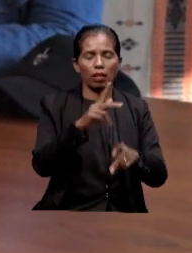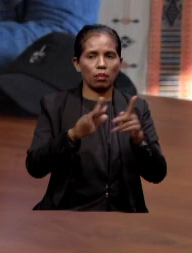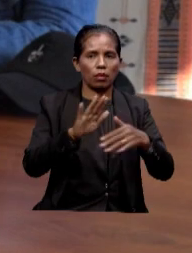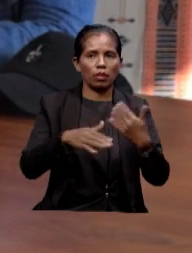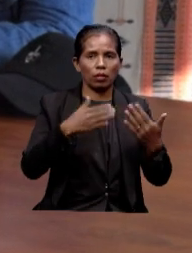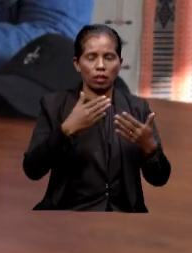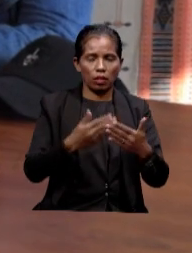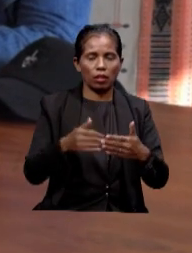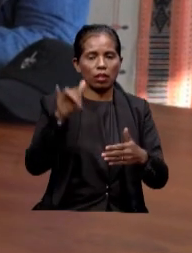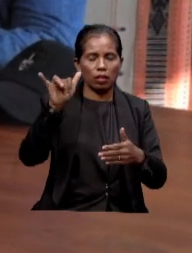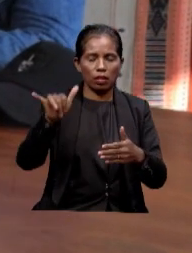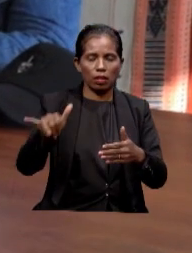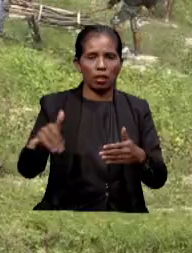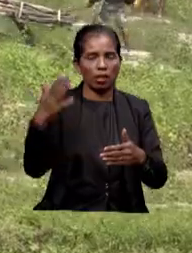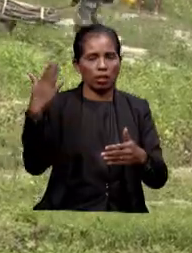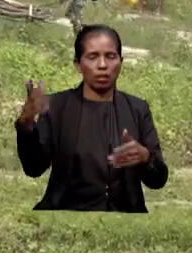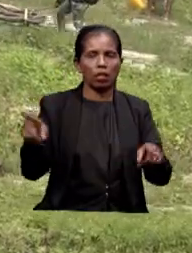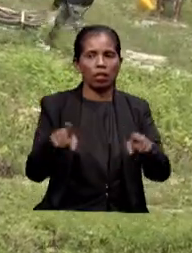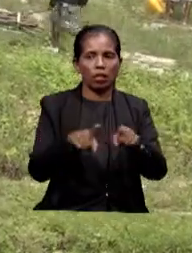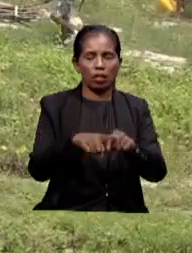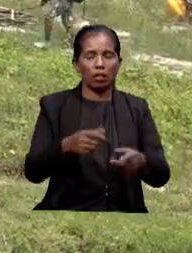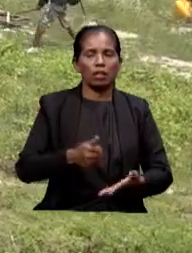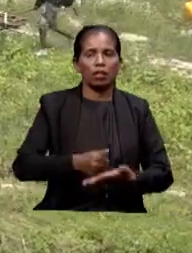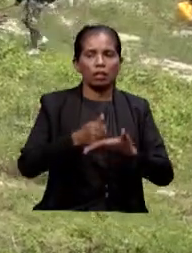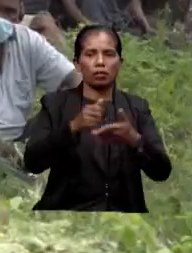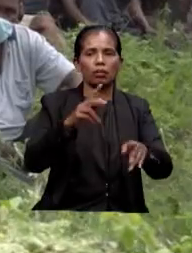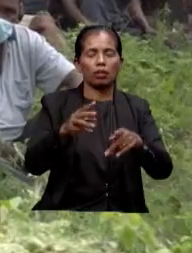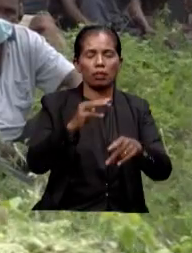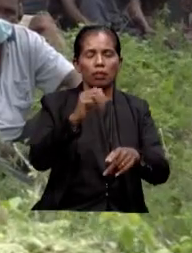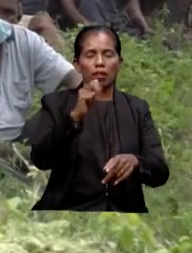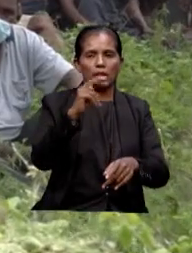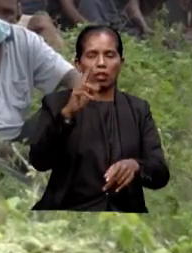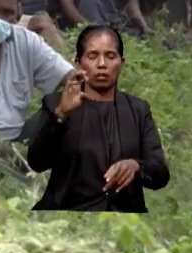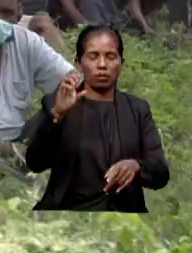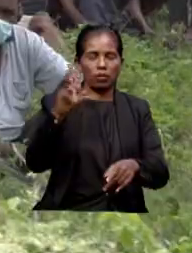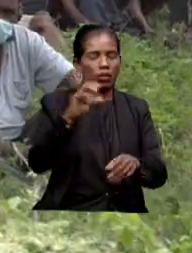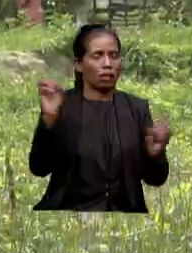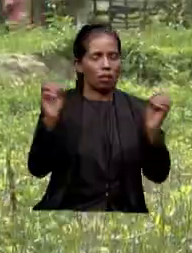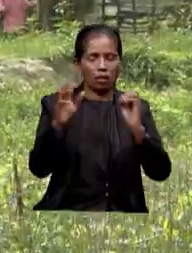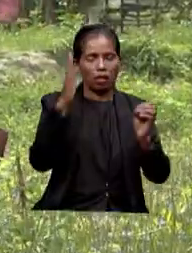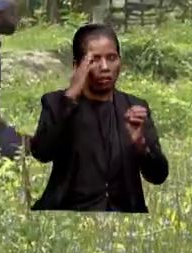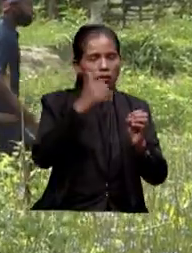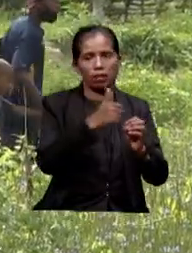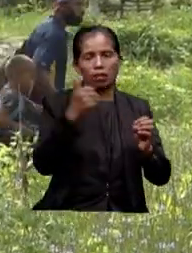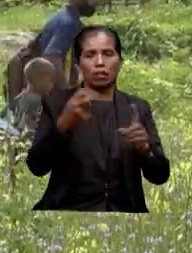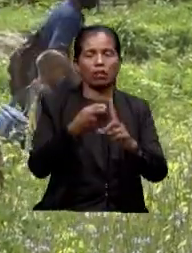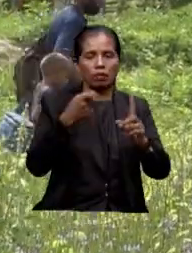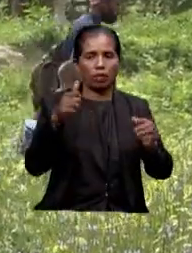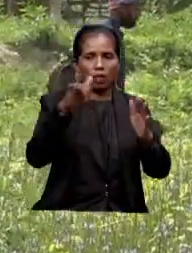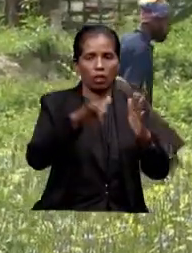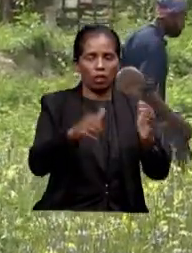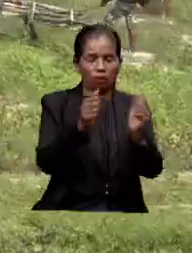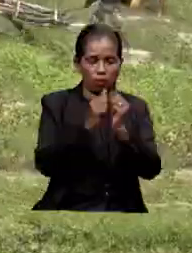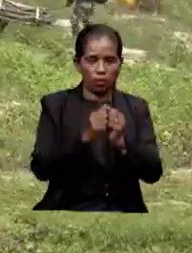nebe concentra e emite laran, no da gesto solidariedade ba Manuel Guzmão, no la ija intenção selo que se concentra são nem. No